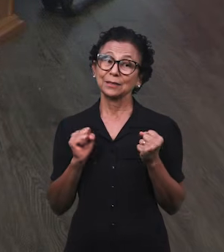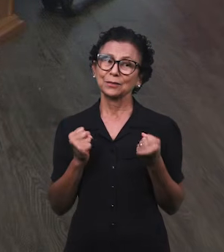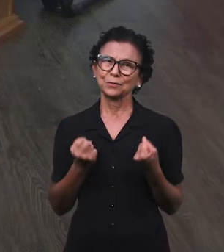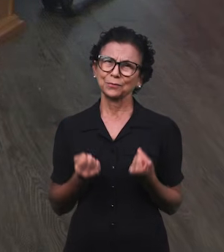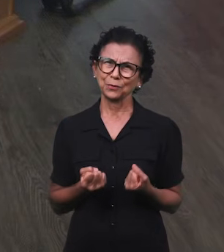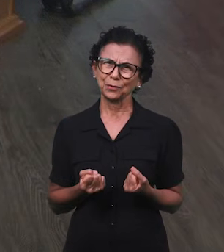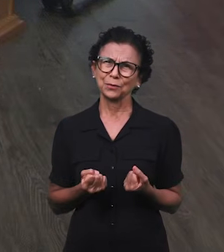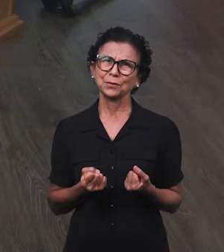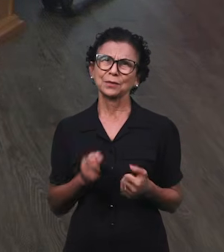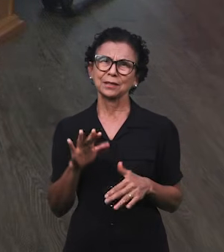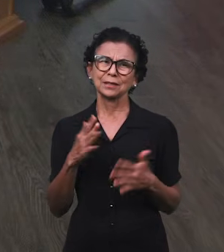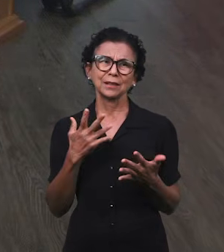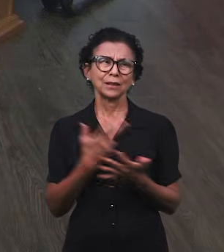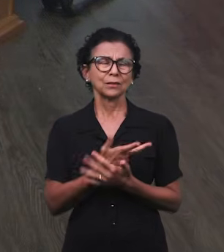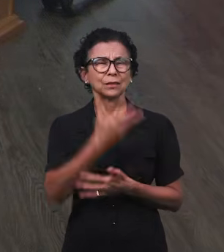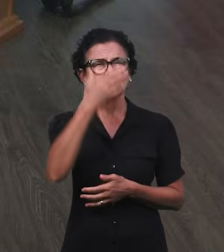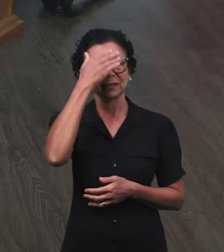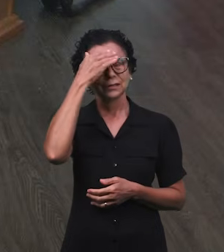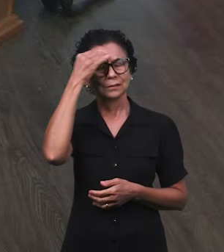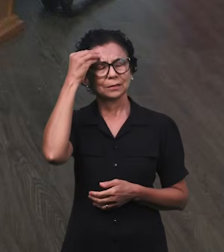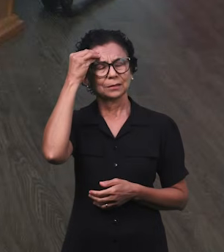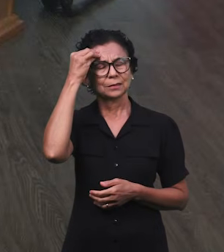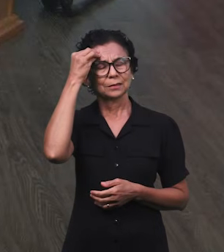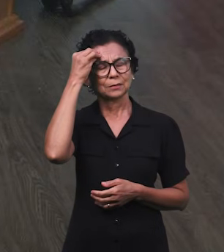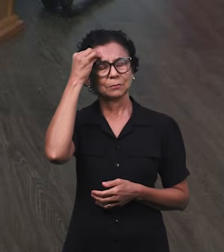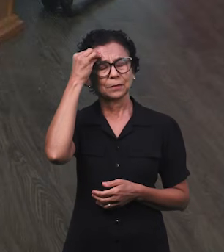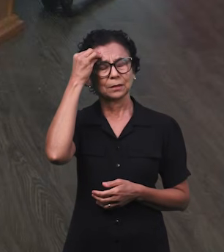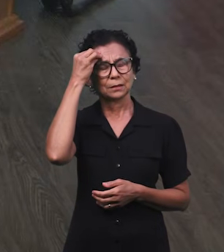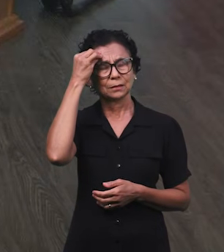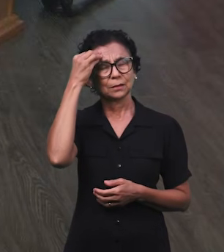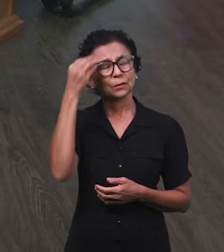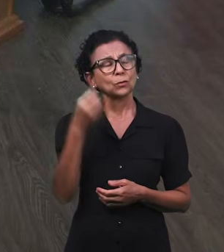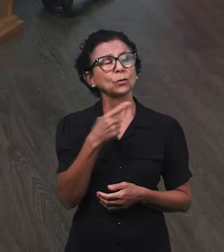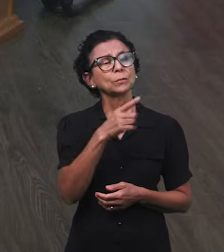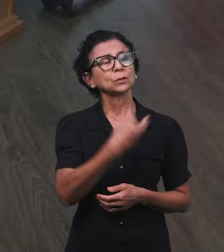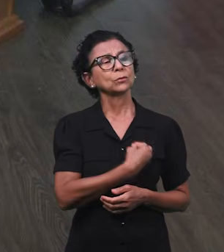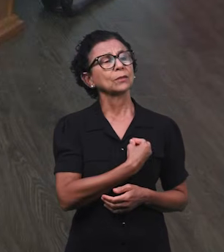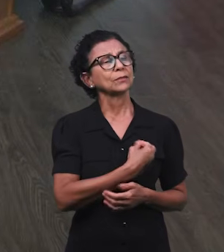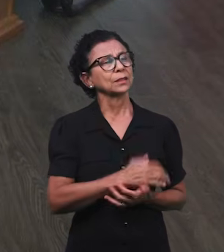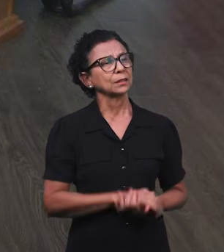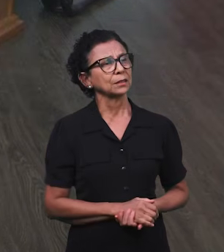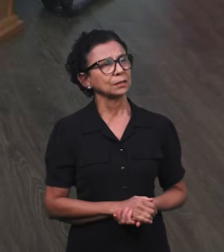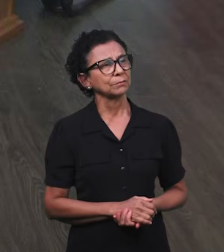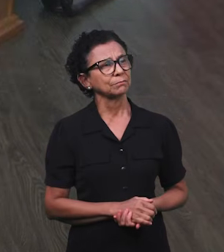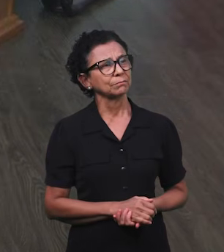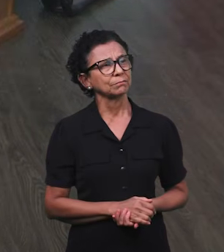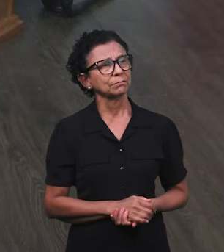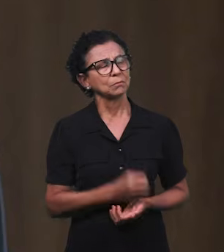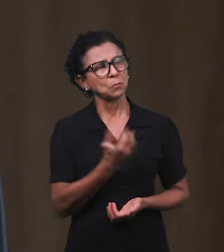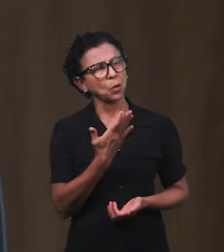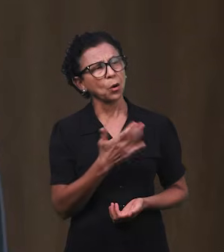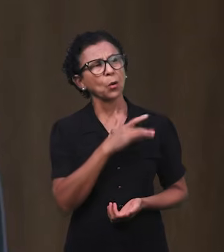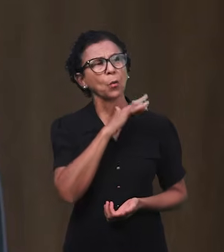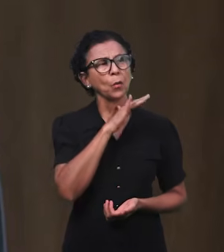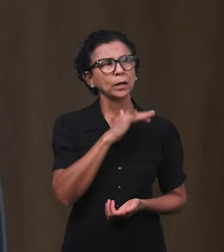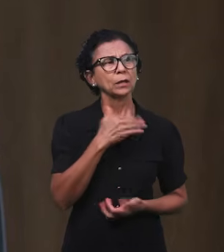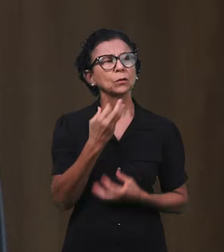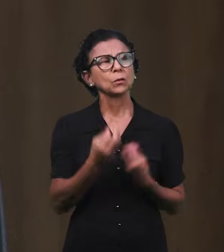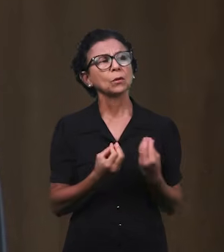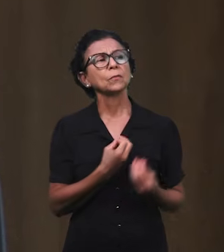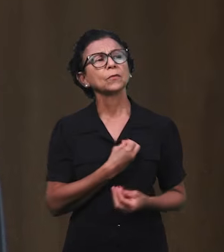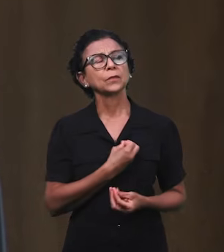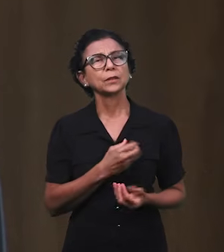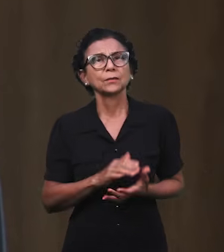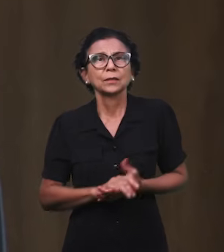falou. Como é para você enfrentar esses dias bons e dias ruins? Eu diria até, e